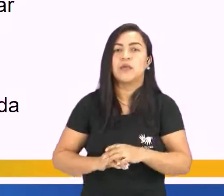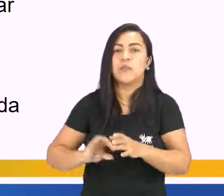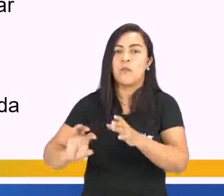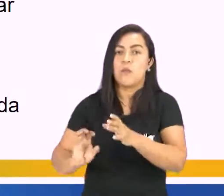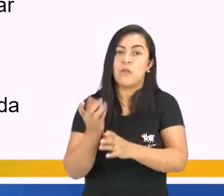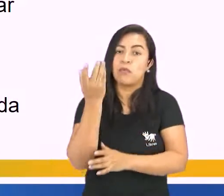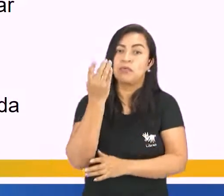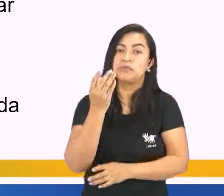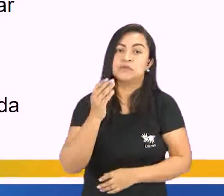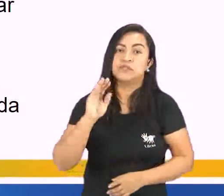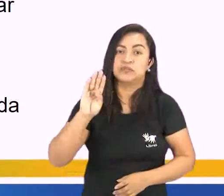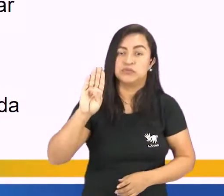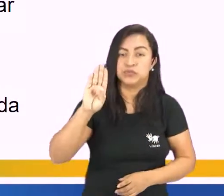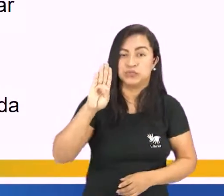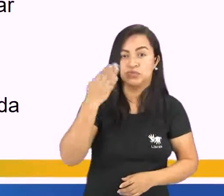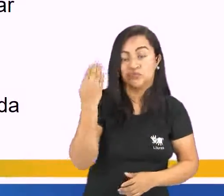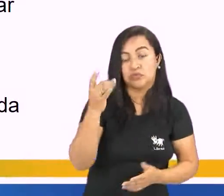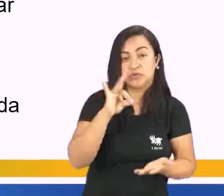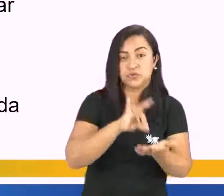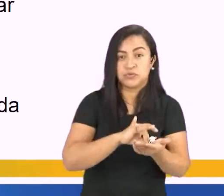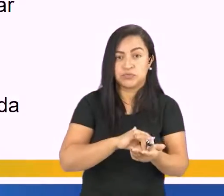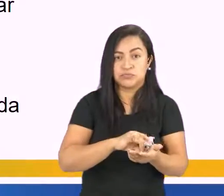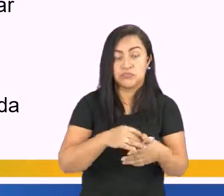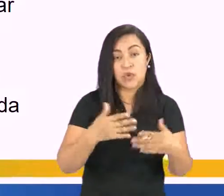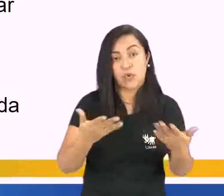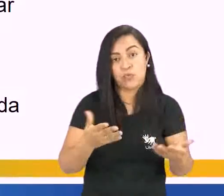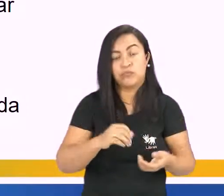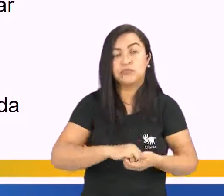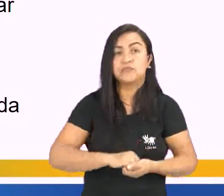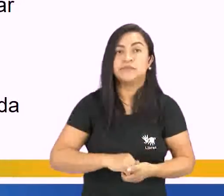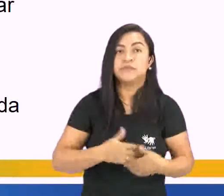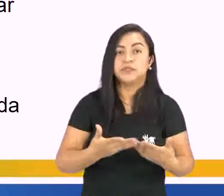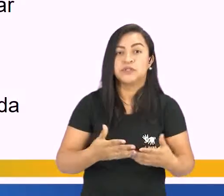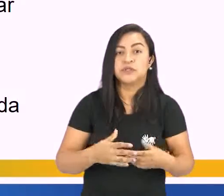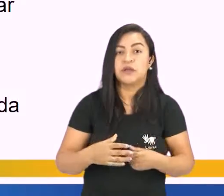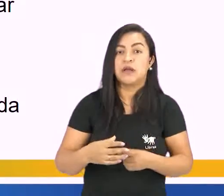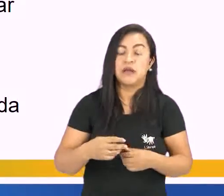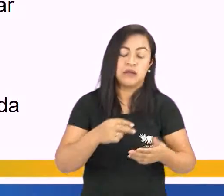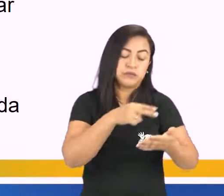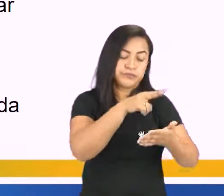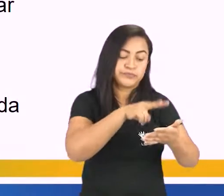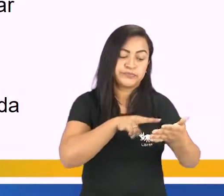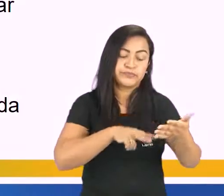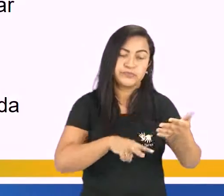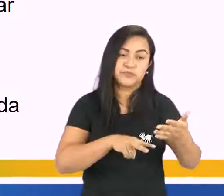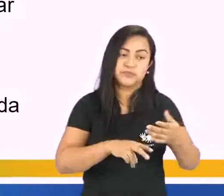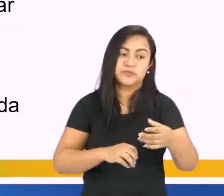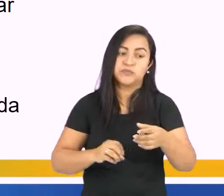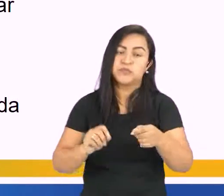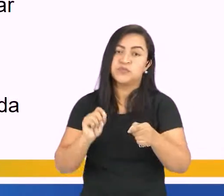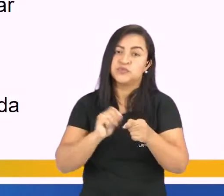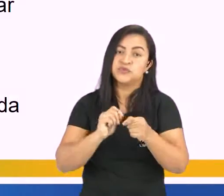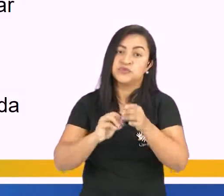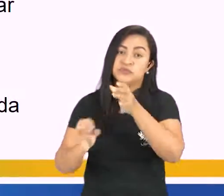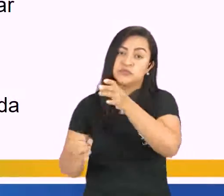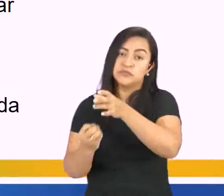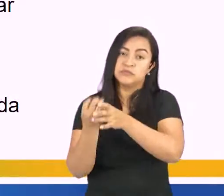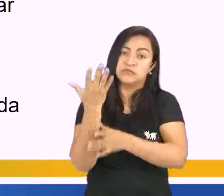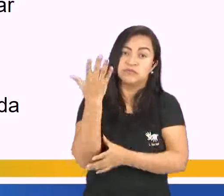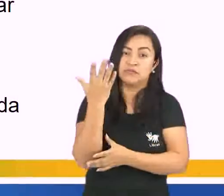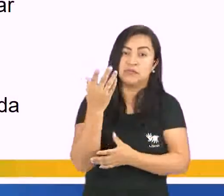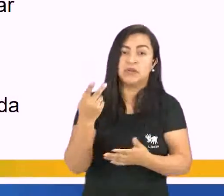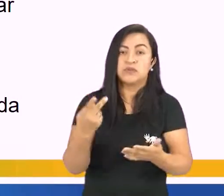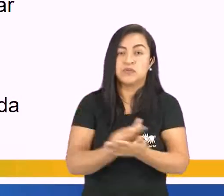não, e que busca levar ao leitor, através de hechos, de fatos, um texto com